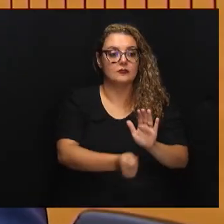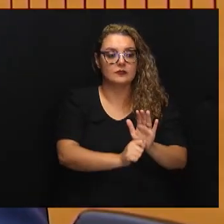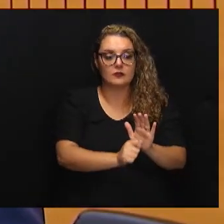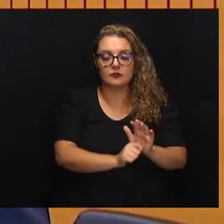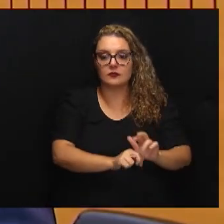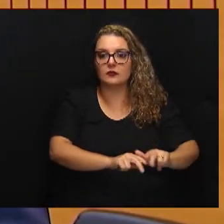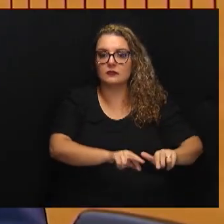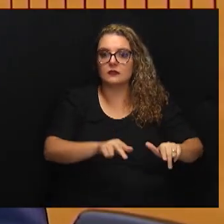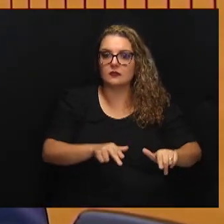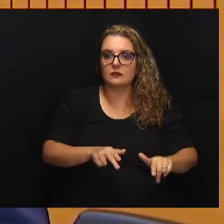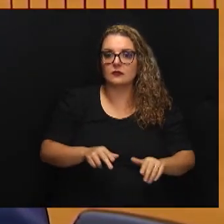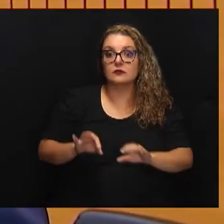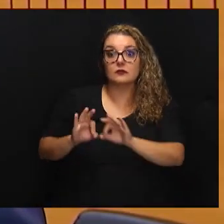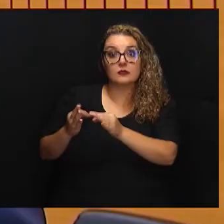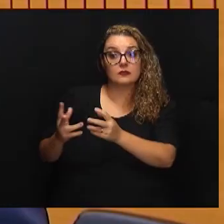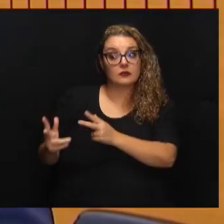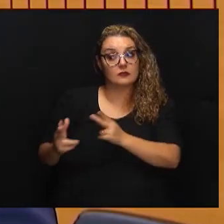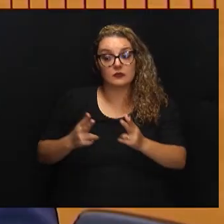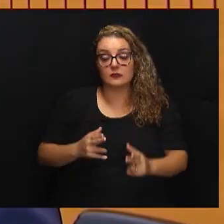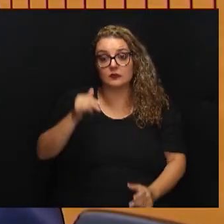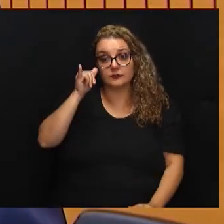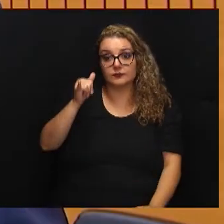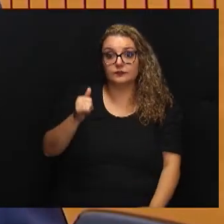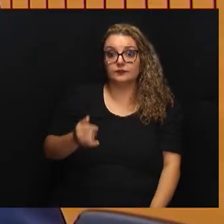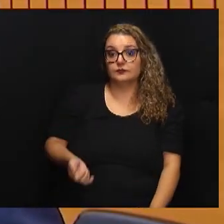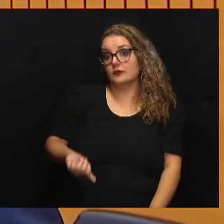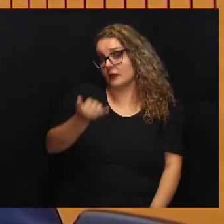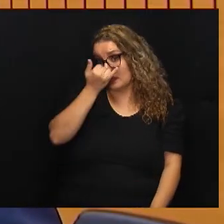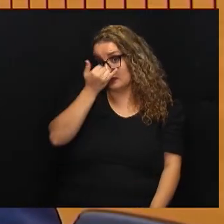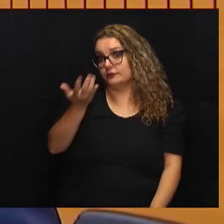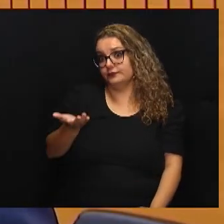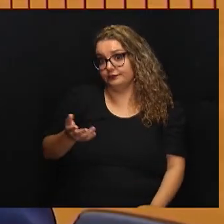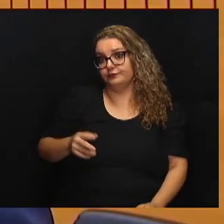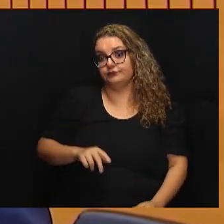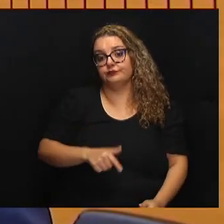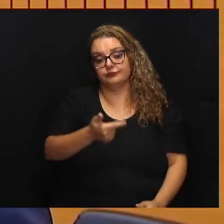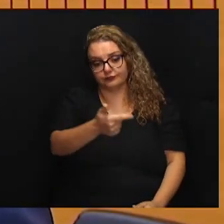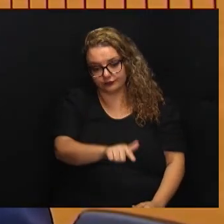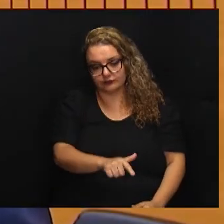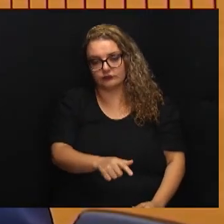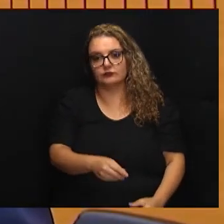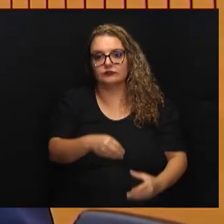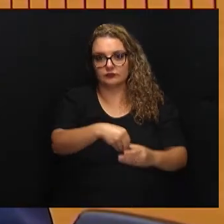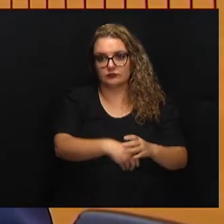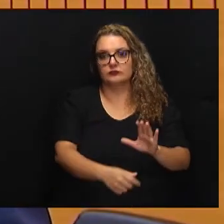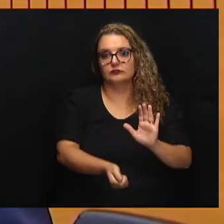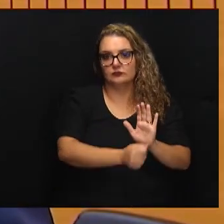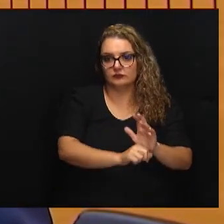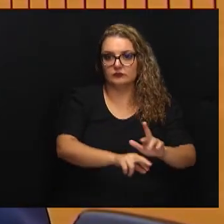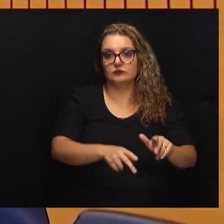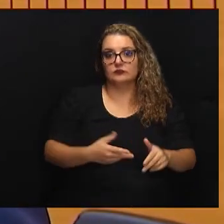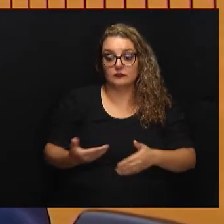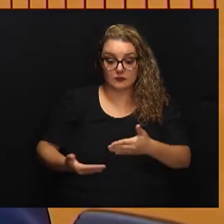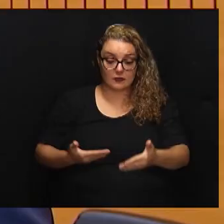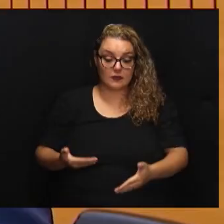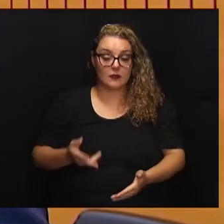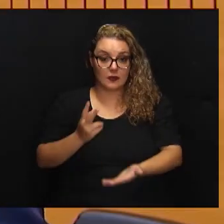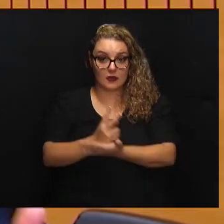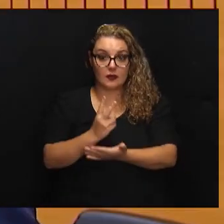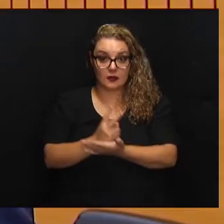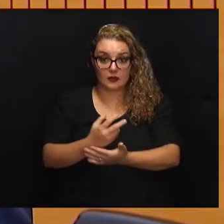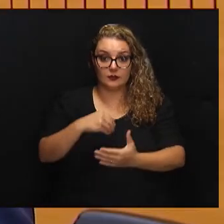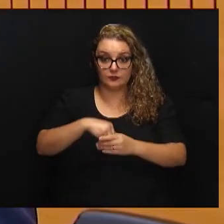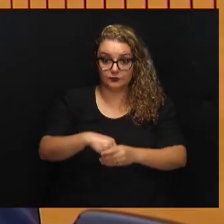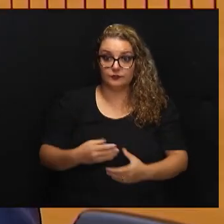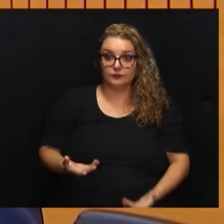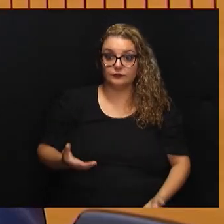para evitar ali a recaída. Falamos também da importância, né, dos serviços existentes, entre eles